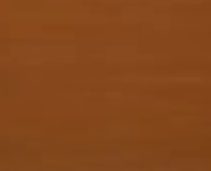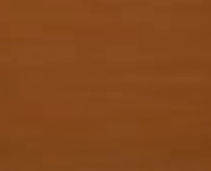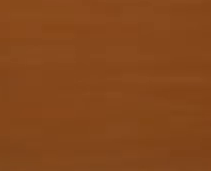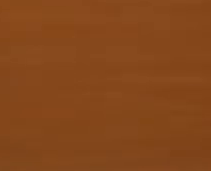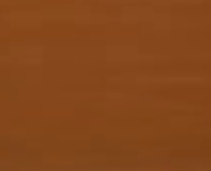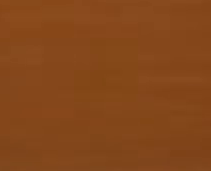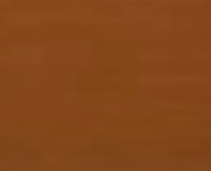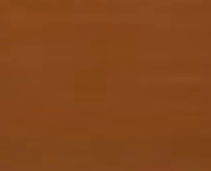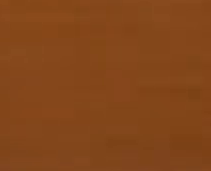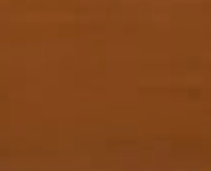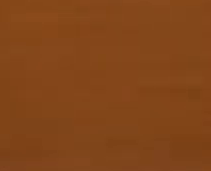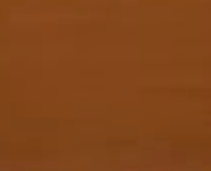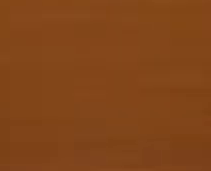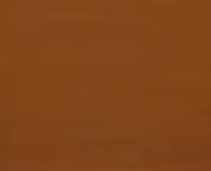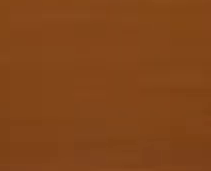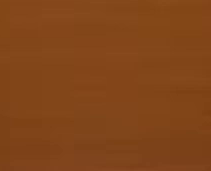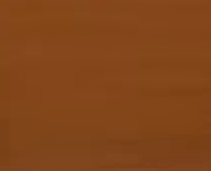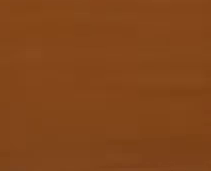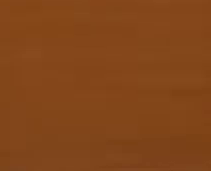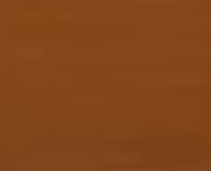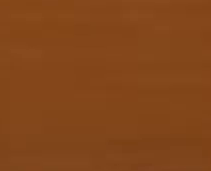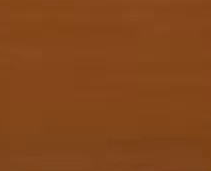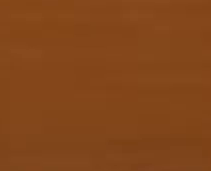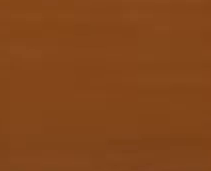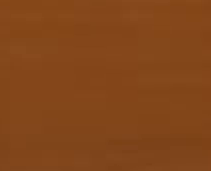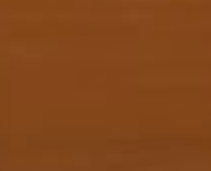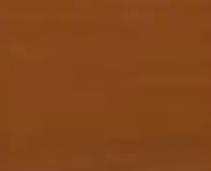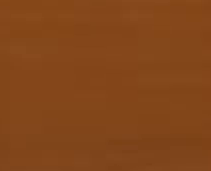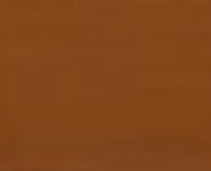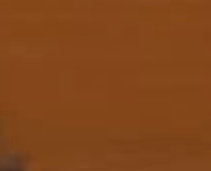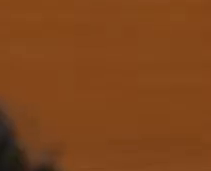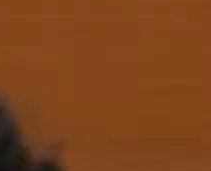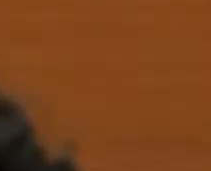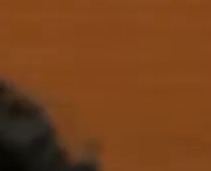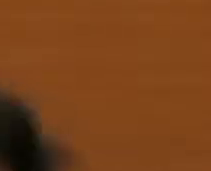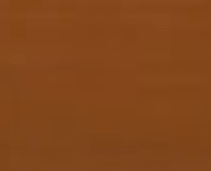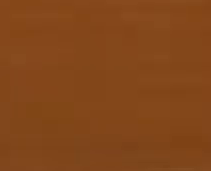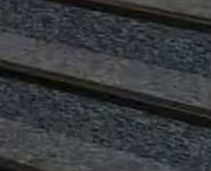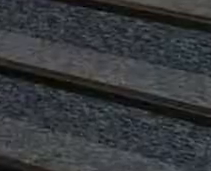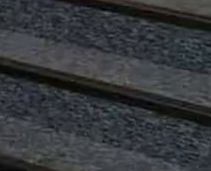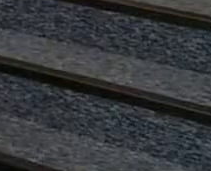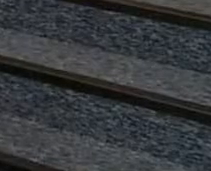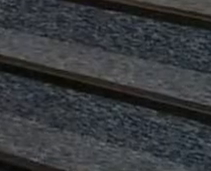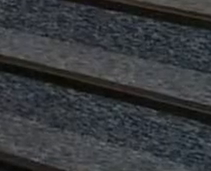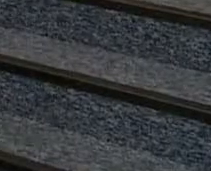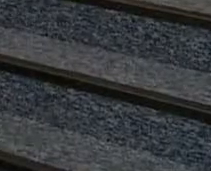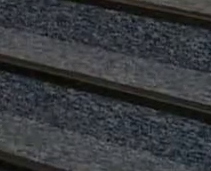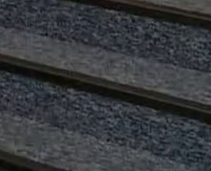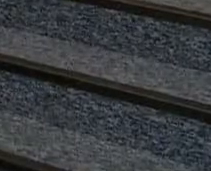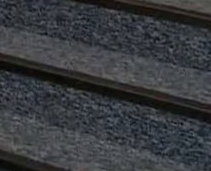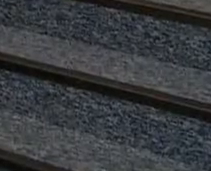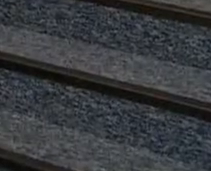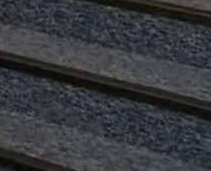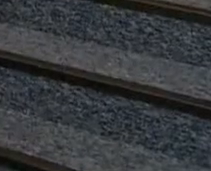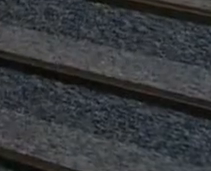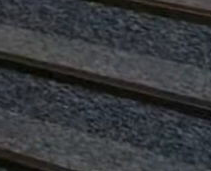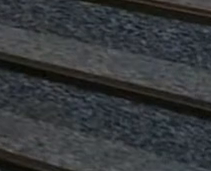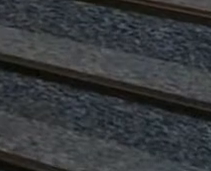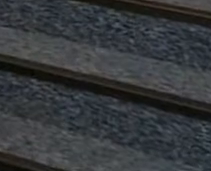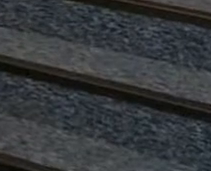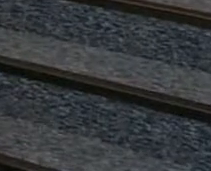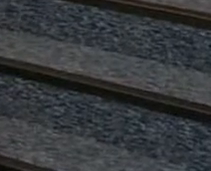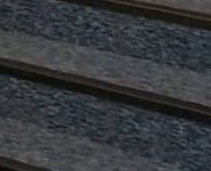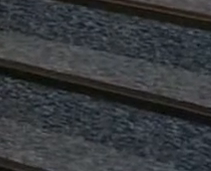Convidamos os vereadores, as vereadoras para uma foto com a vereadora Cíntia de Almeida. Vereador Manga. Senhor Edil